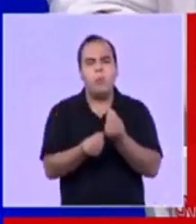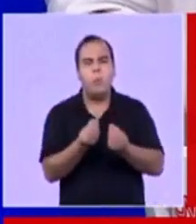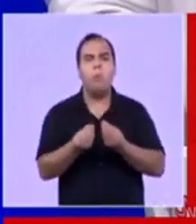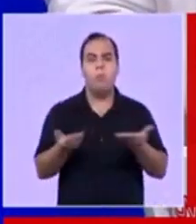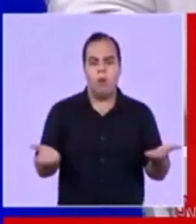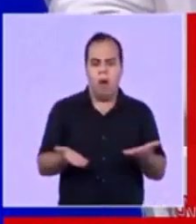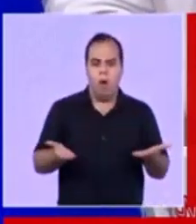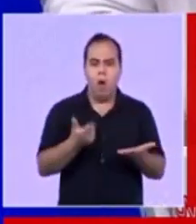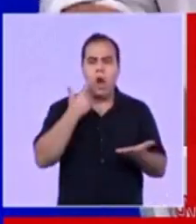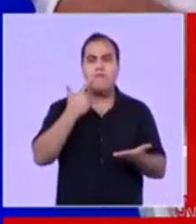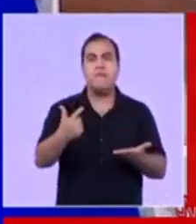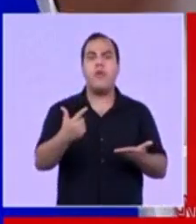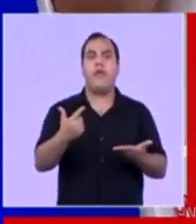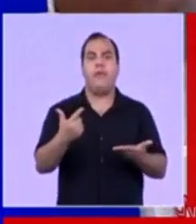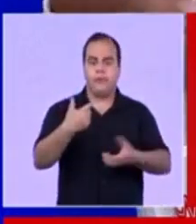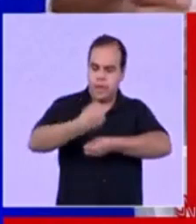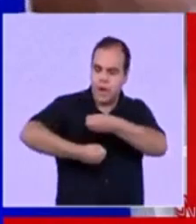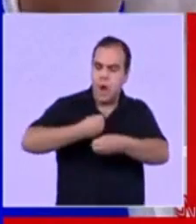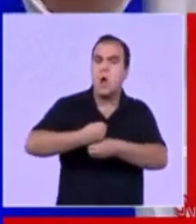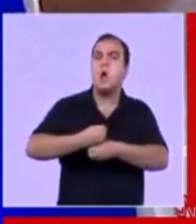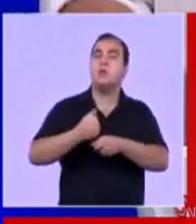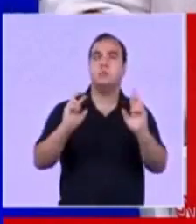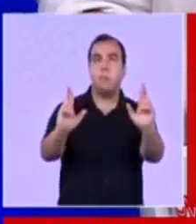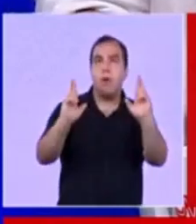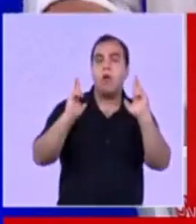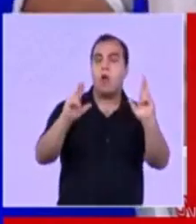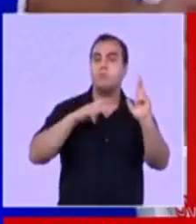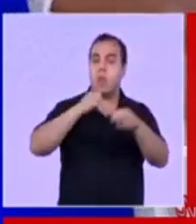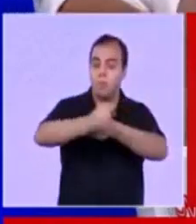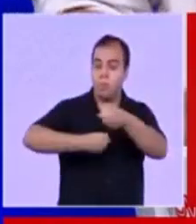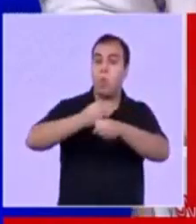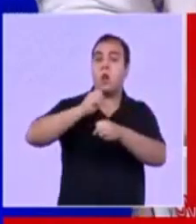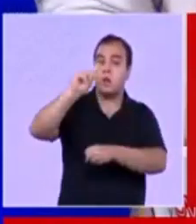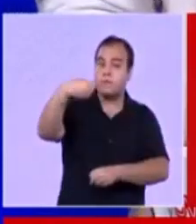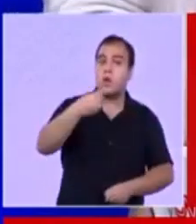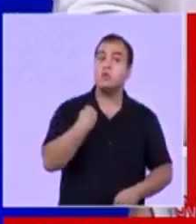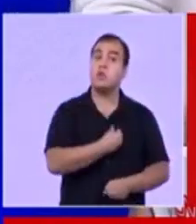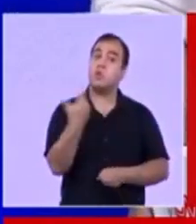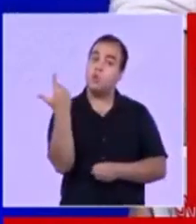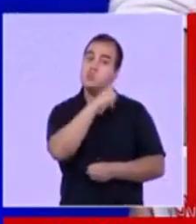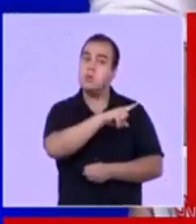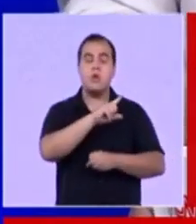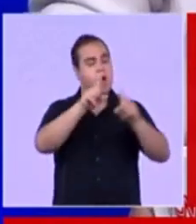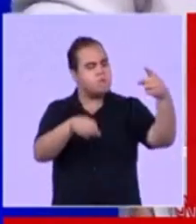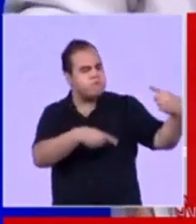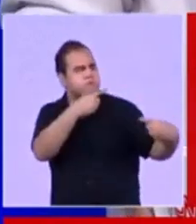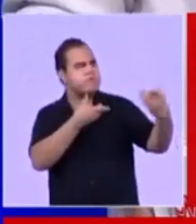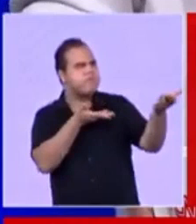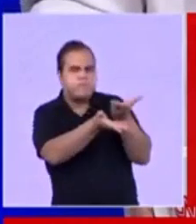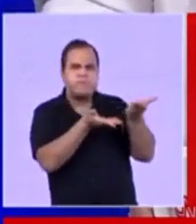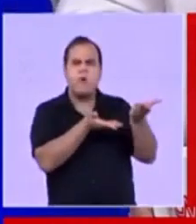dificilmente é avança nesse anos esperamos assim que fique para o ano que vem e que a gente faça o debate para que a reforma não